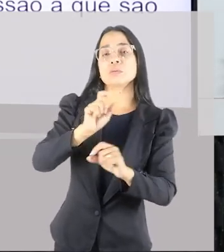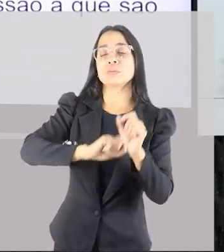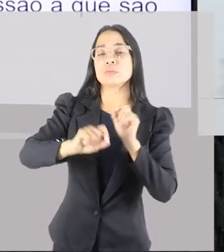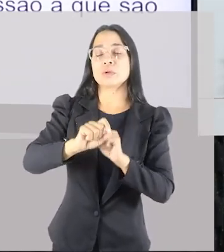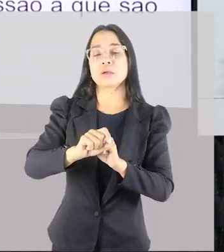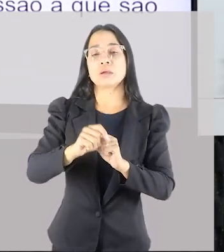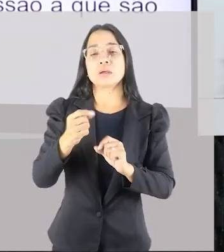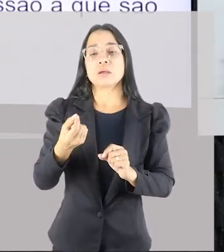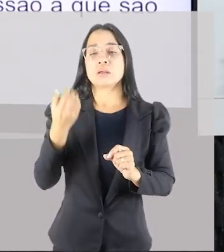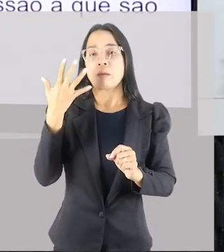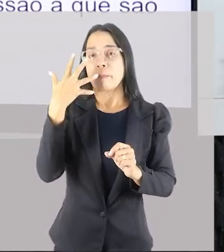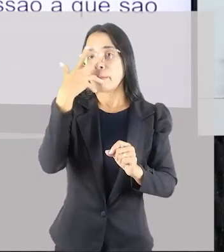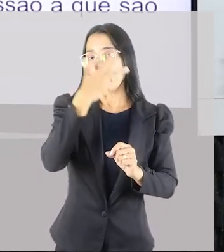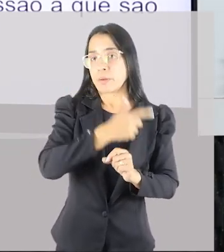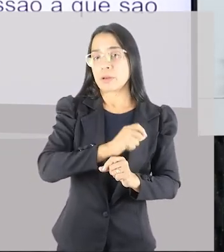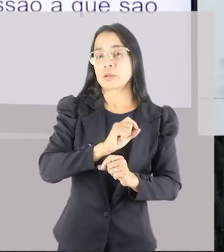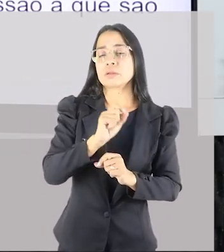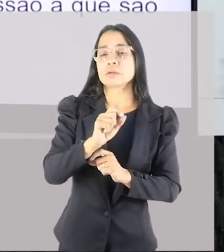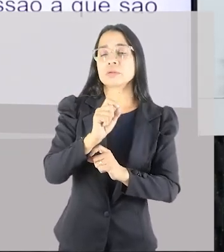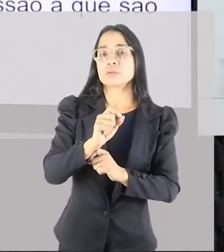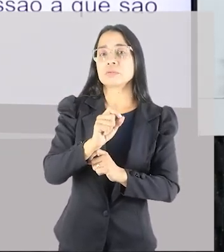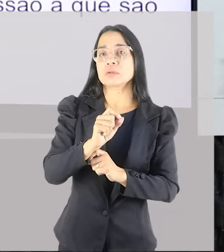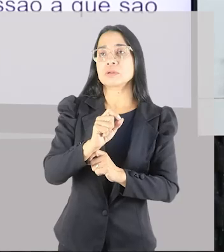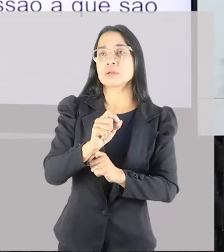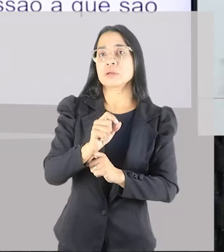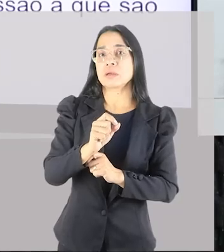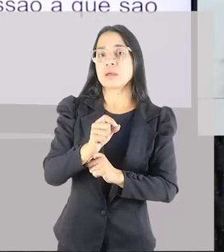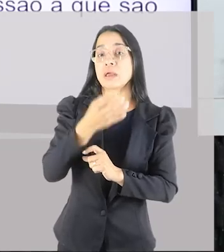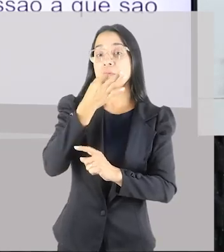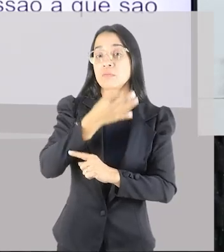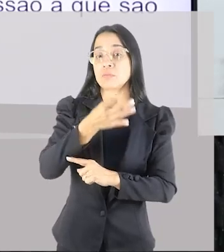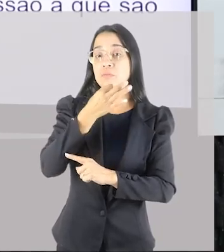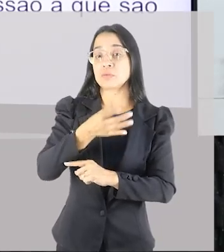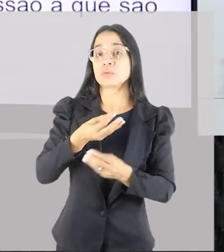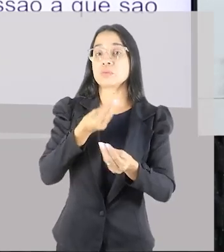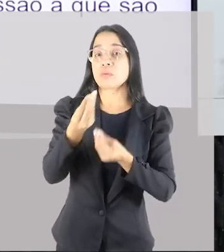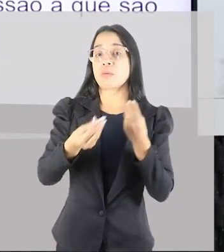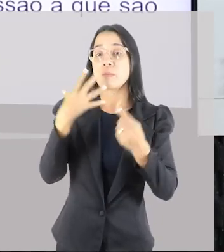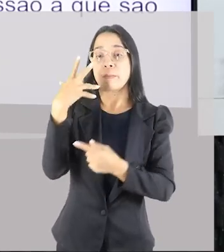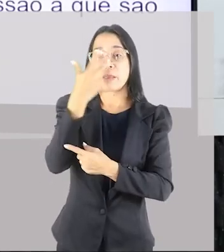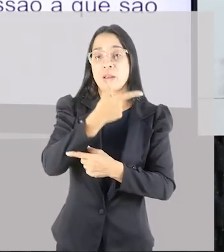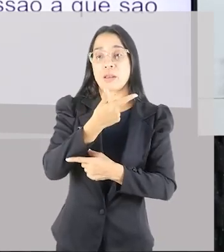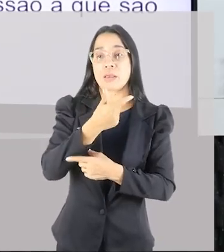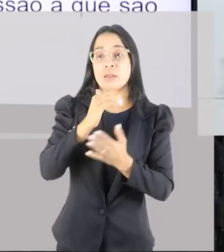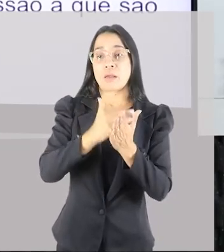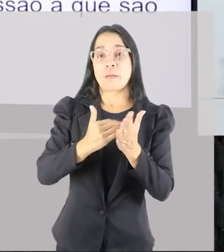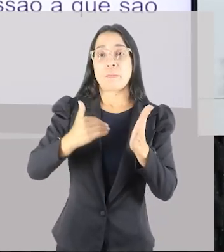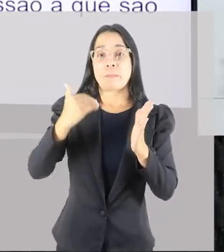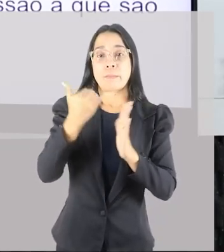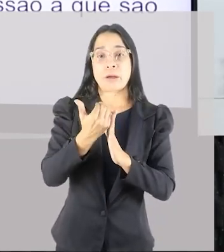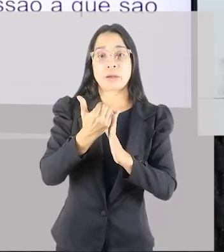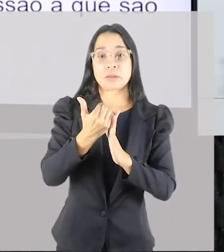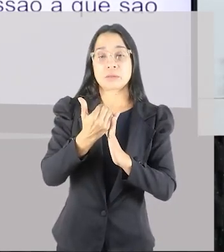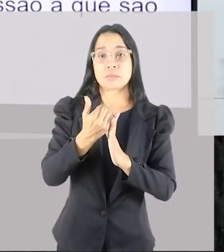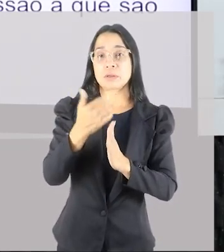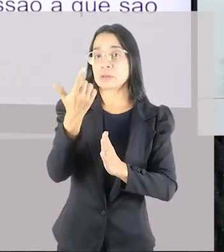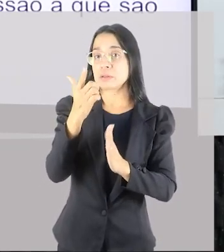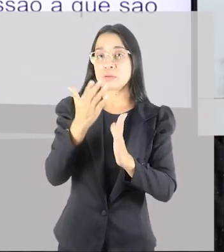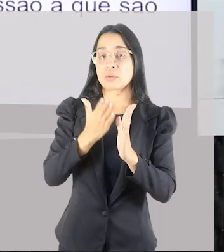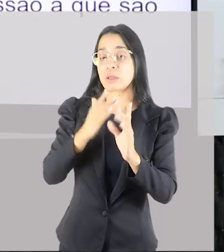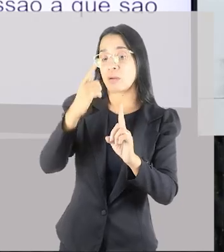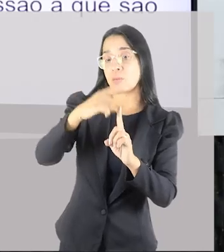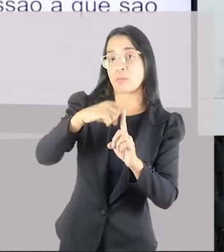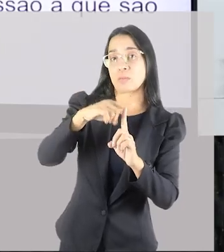considerado como a beleza máxima fora deste padrão ali constituindo